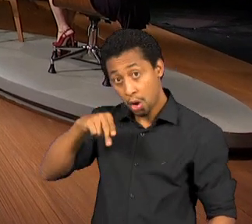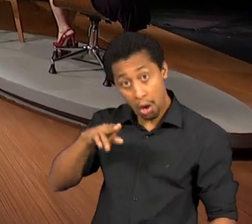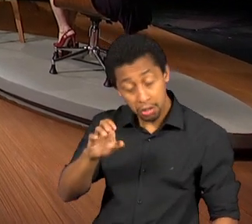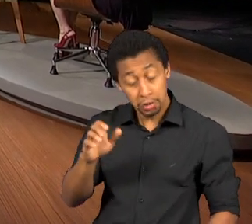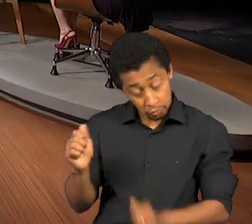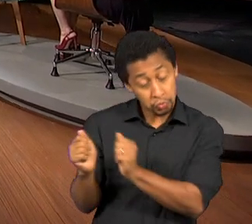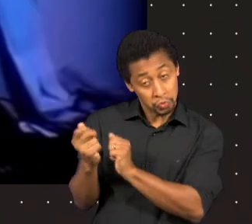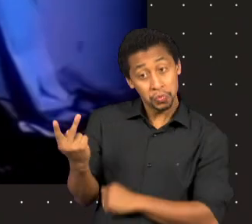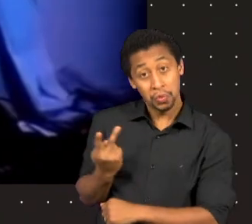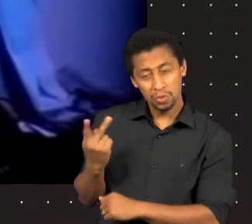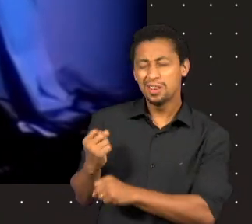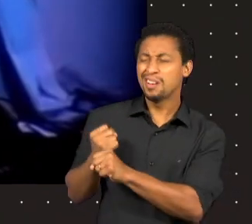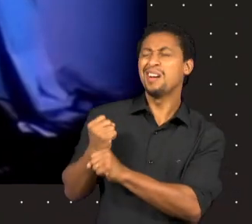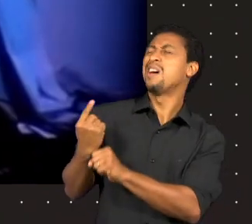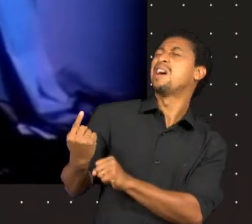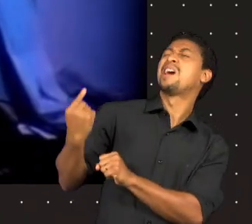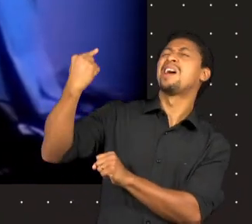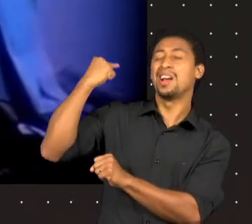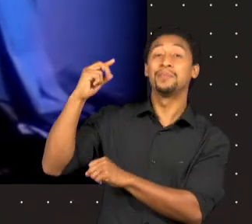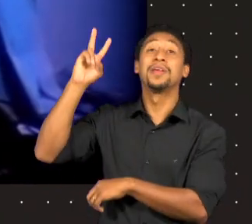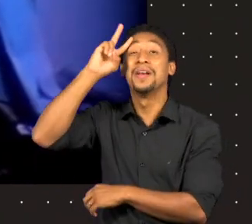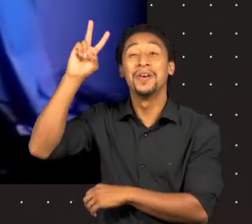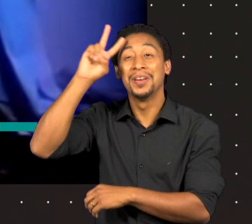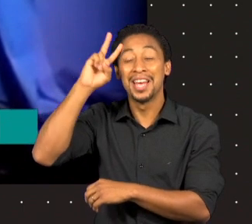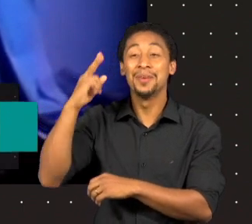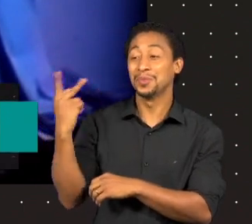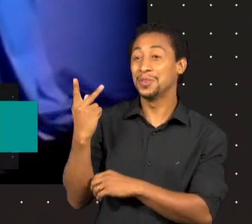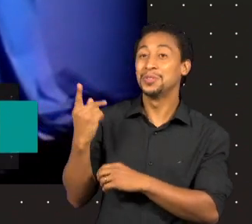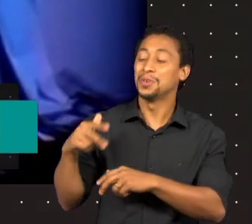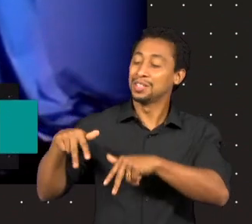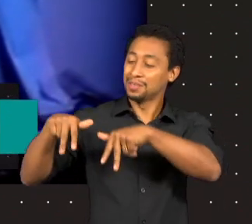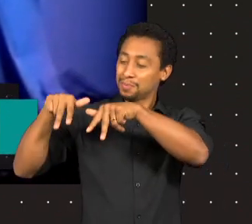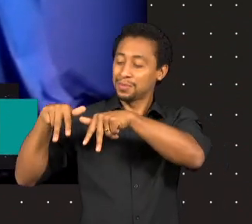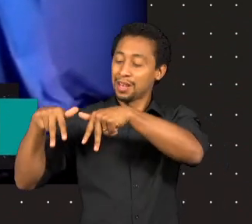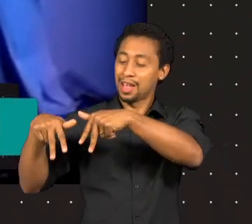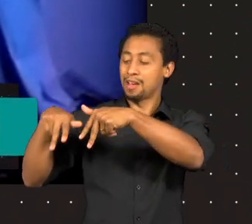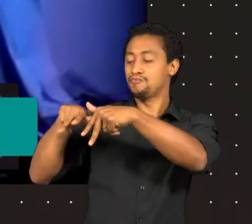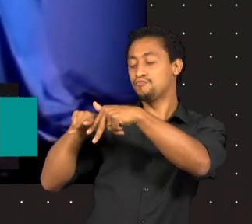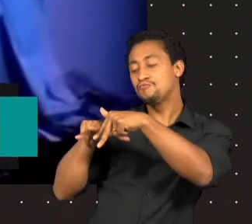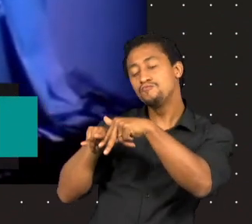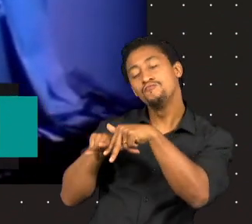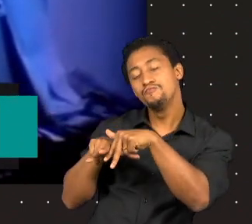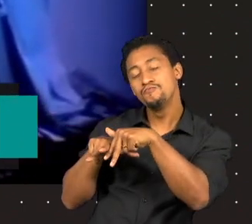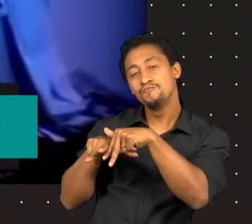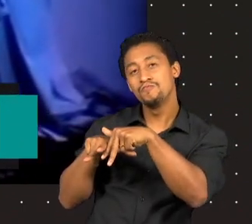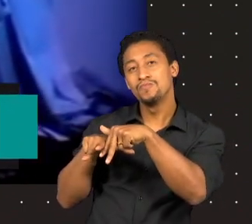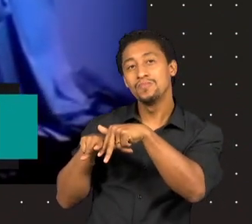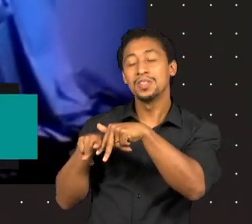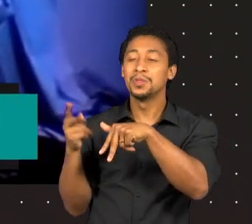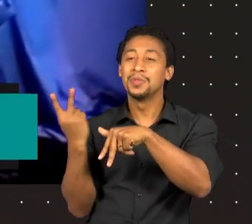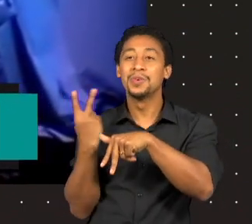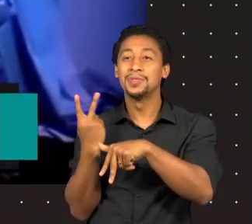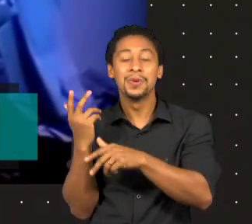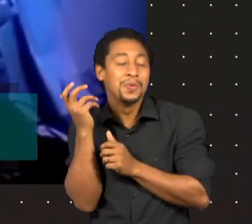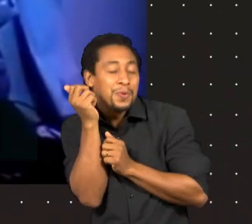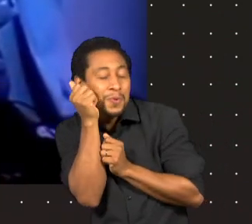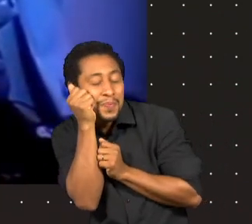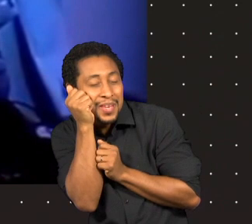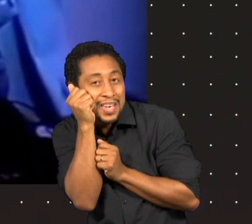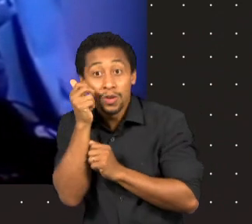anos atrás. E eu lembro que eu tinha uma cena com a Maiara que eu estava deitado no colo dela e a gente estava dormindo, era de madrugada, a gente só